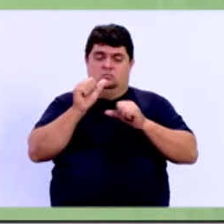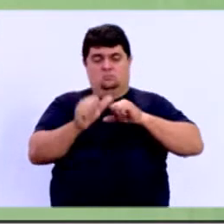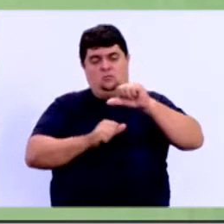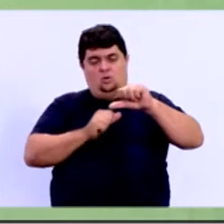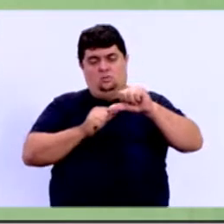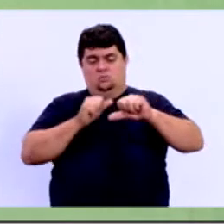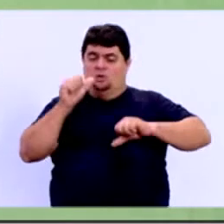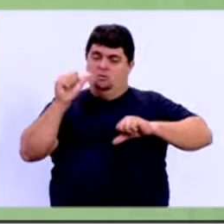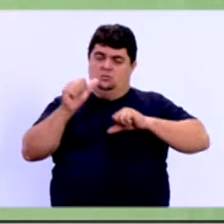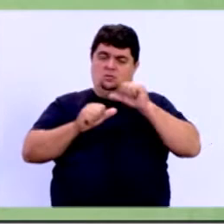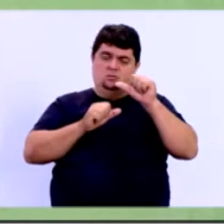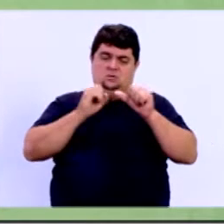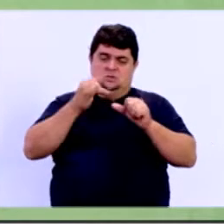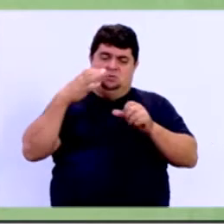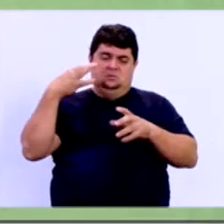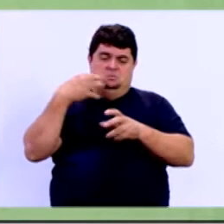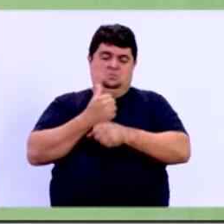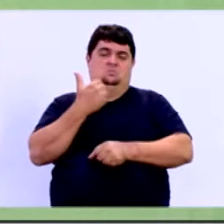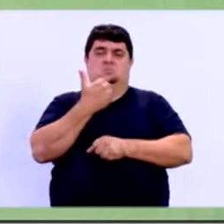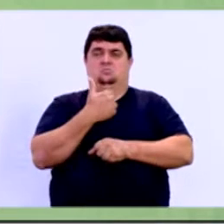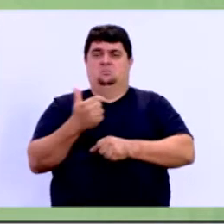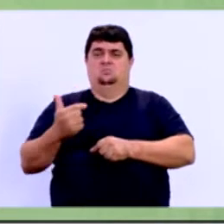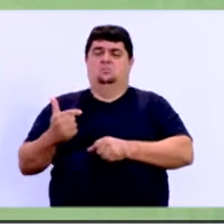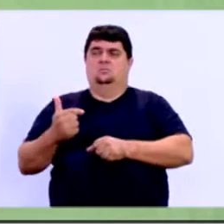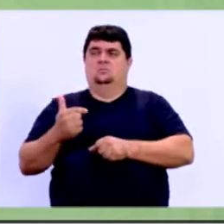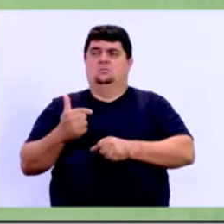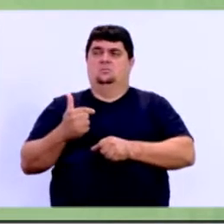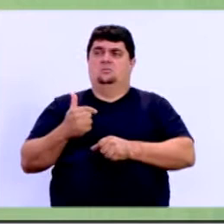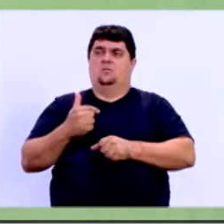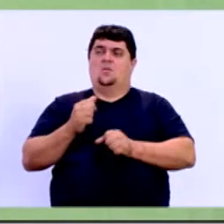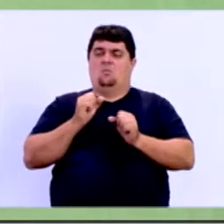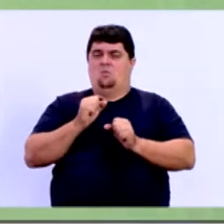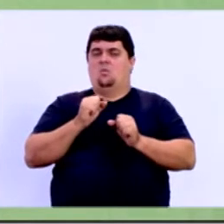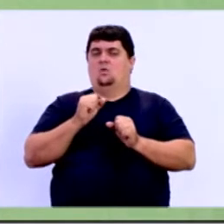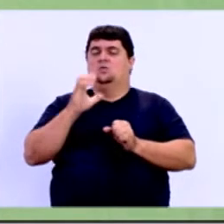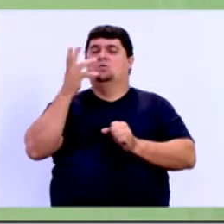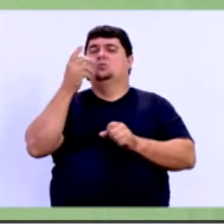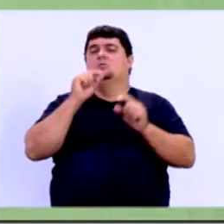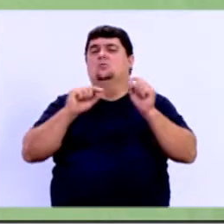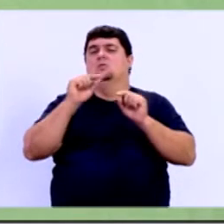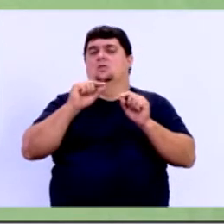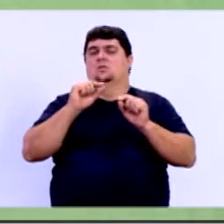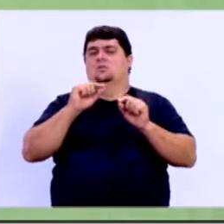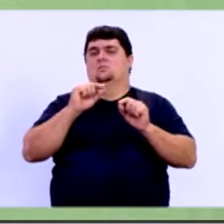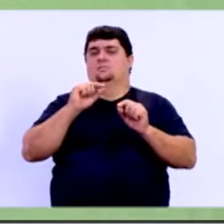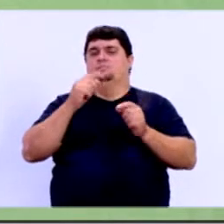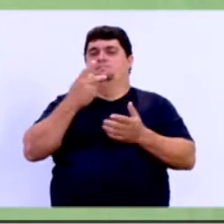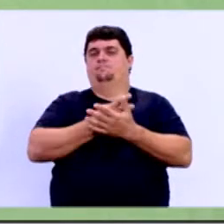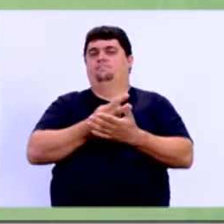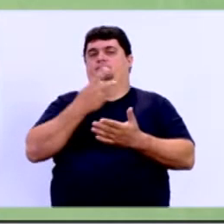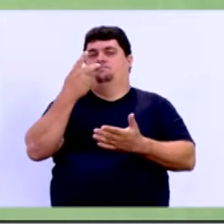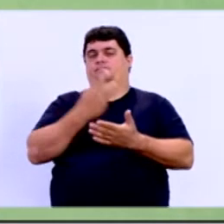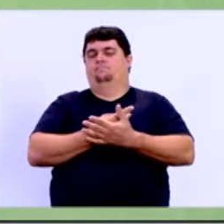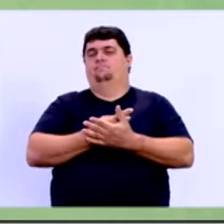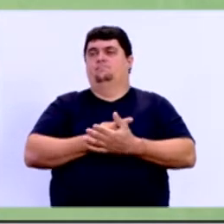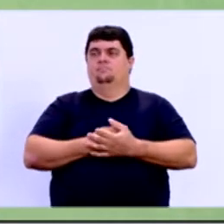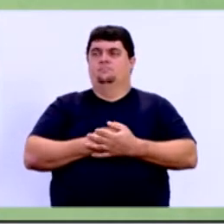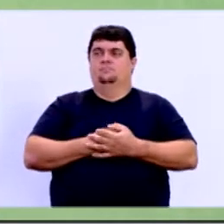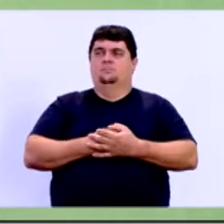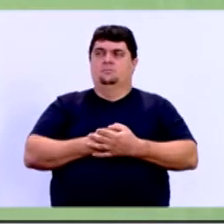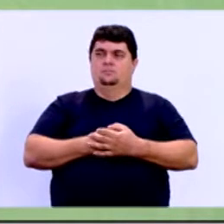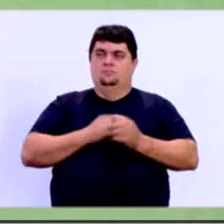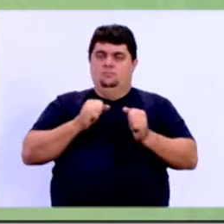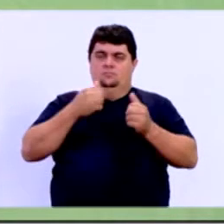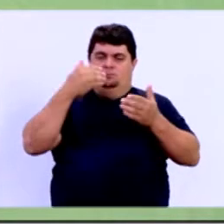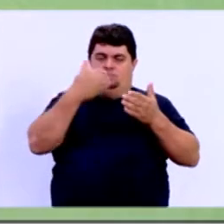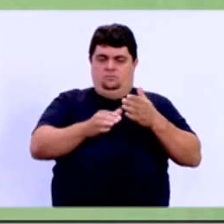se esta revisão não ocorrer, é possível que todo o planejamento seja perdido em vista